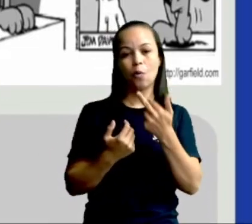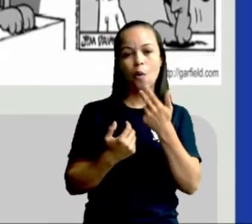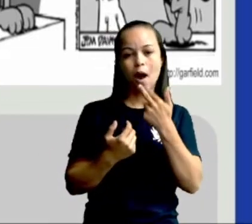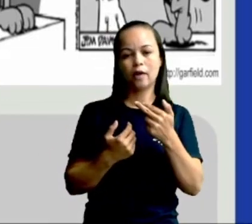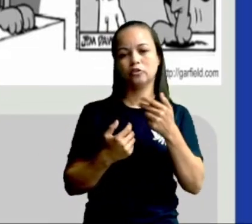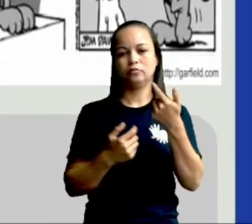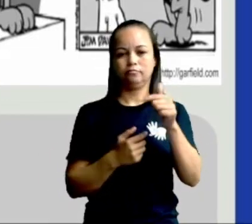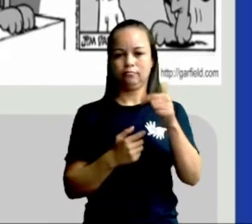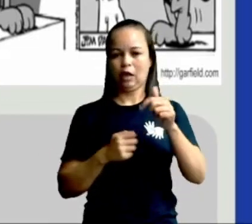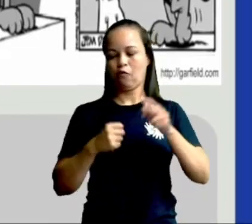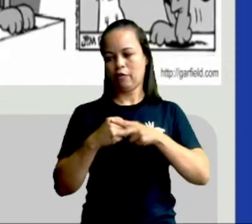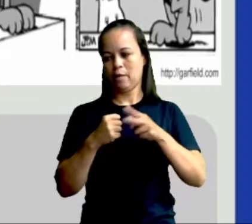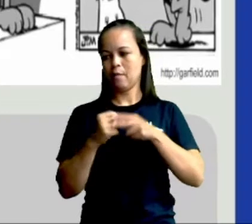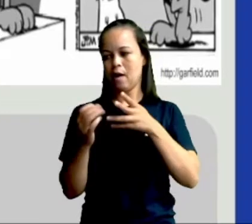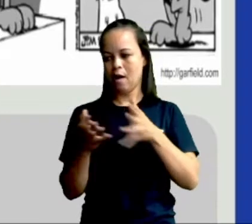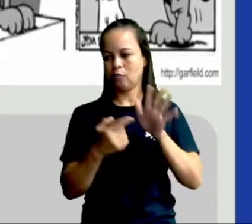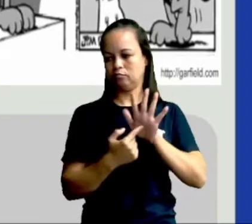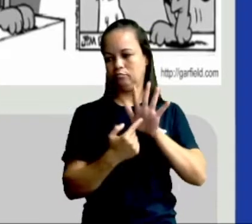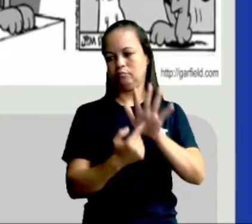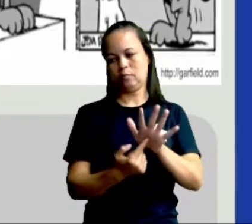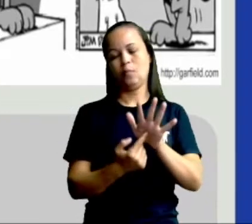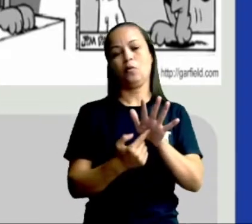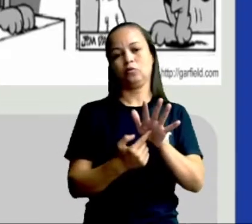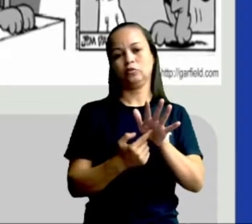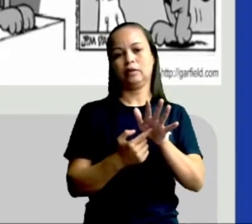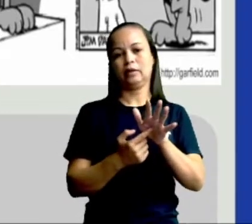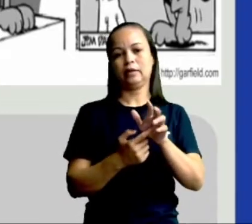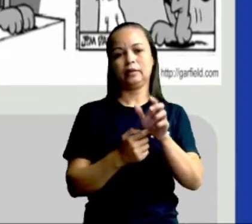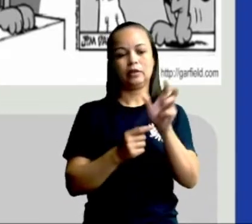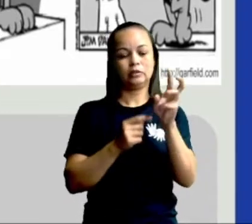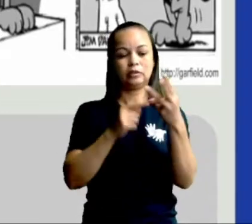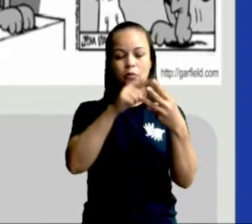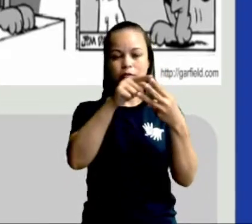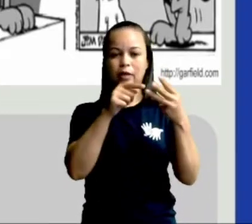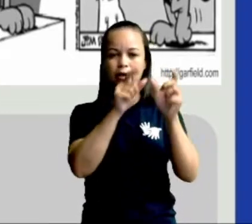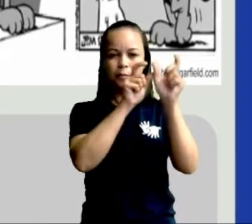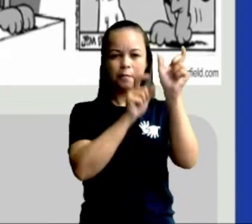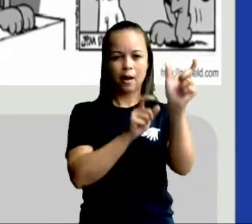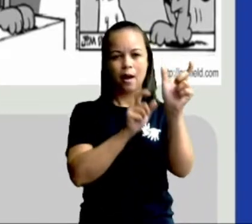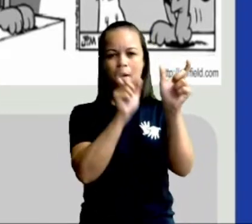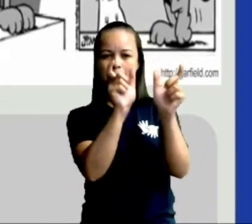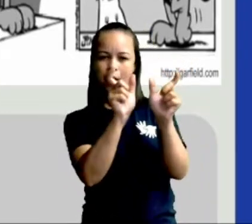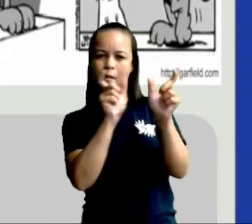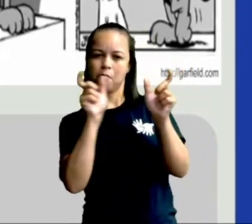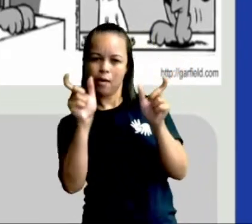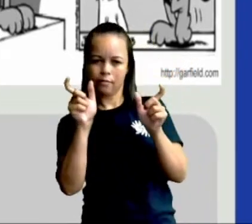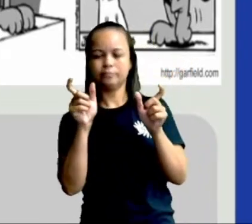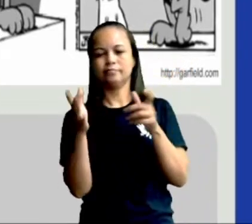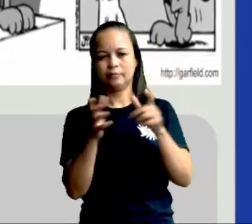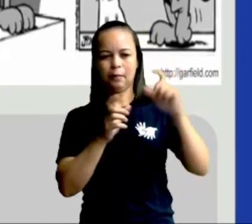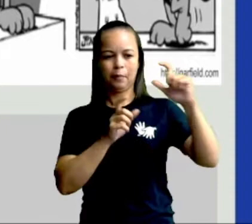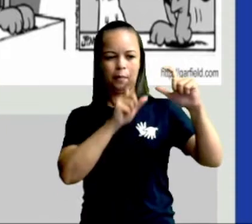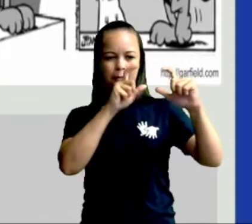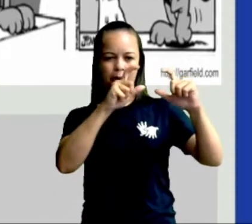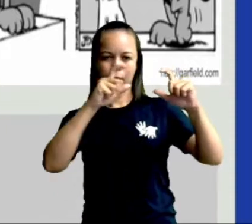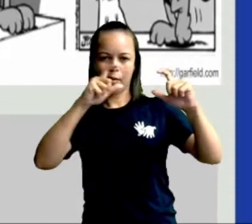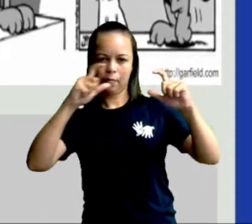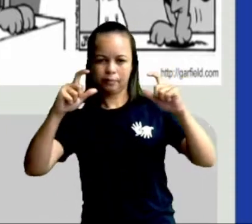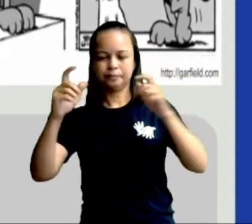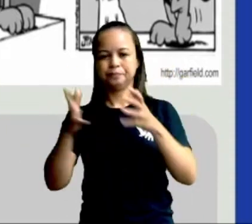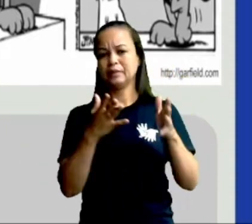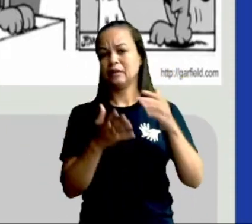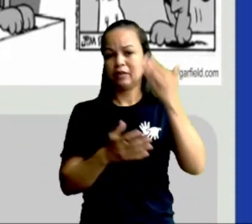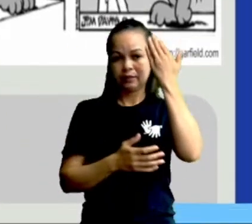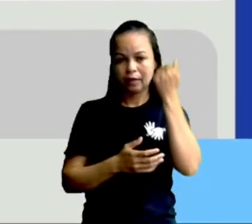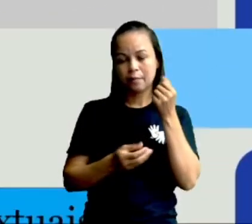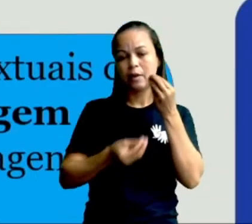por isso a gente deixou de saber o que está acontecendo nessa história, certo? A gente vai saber um pouquinho a